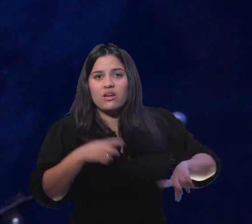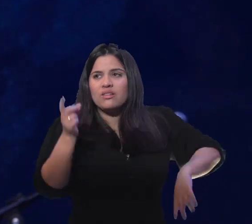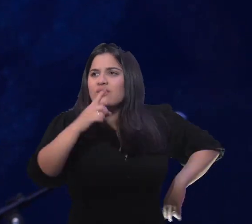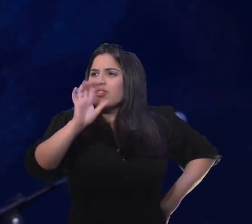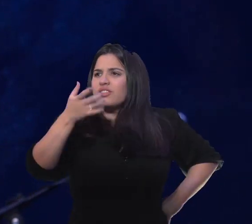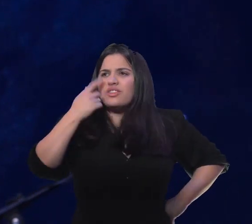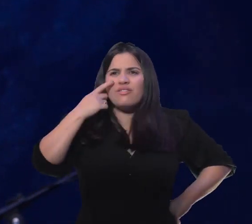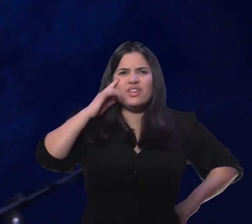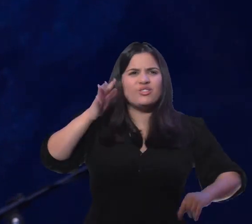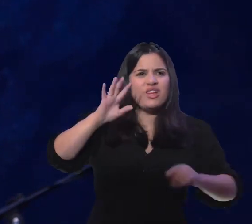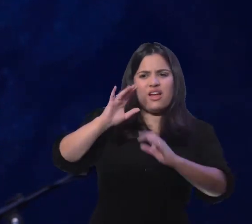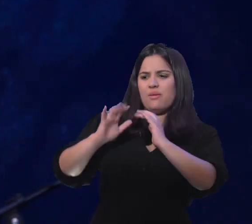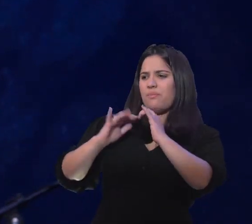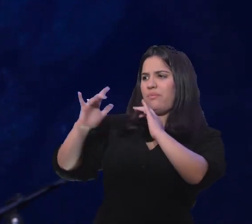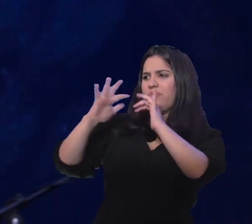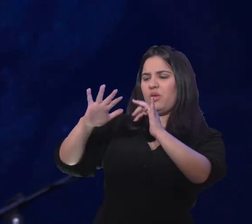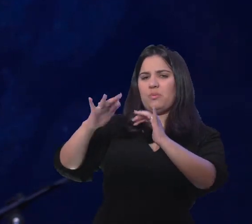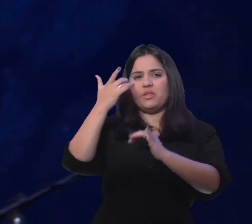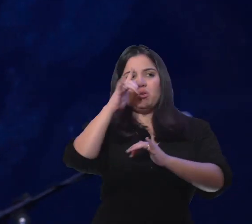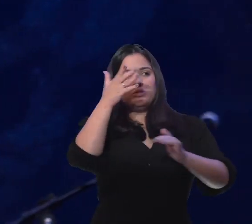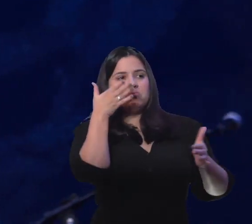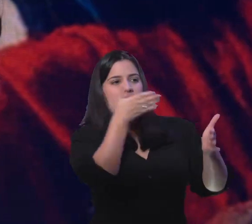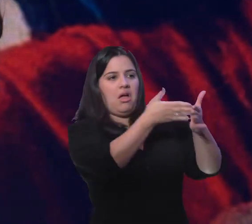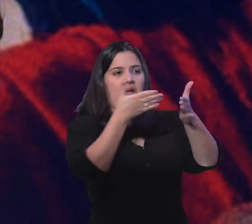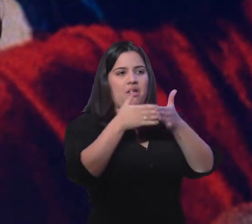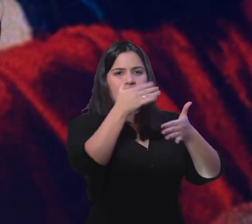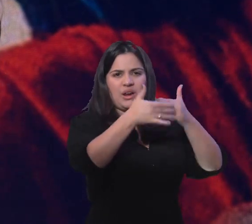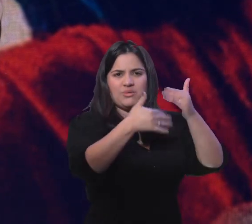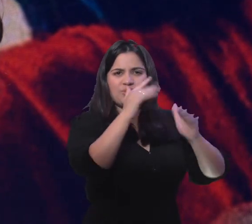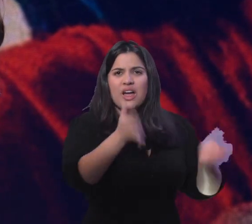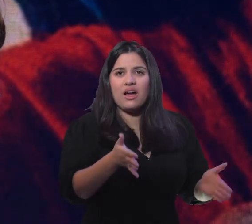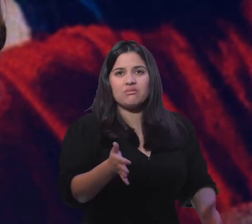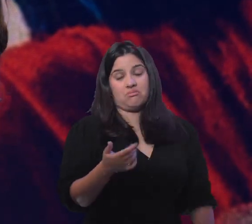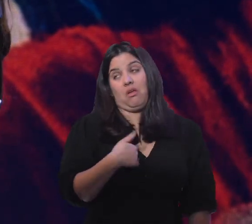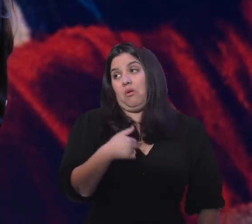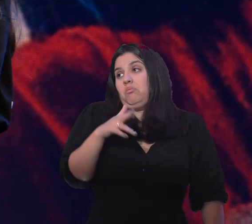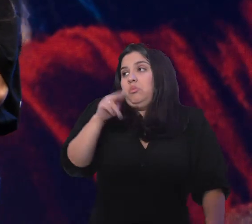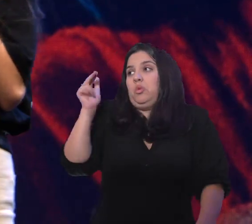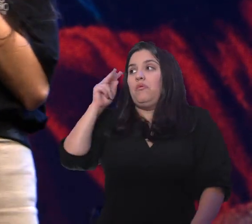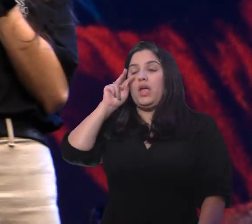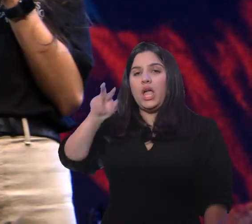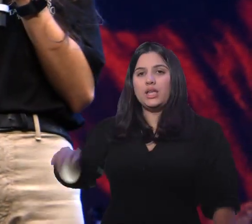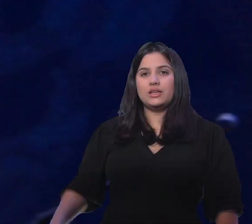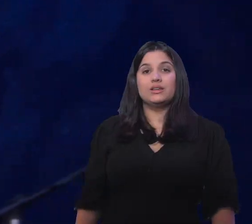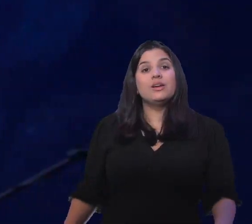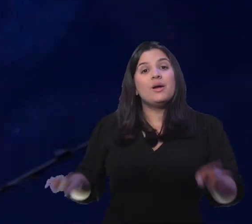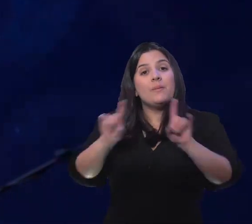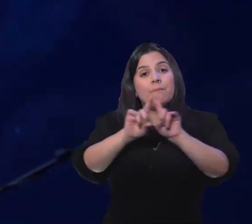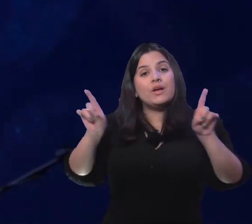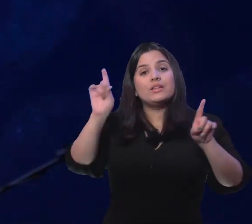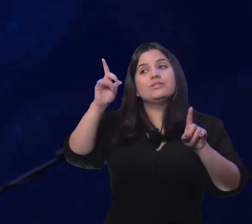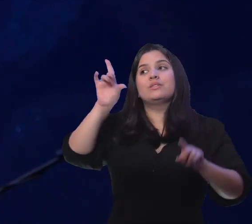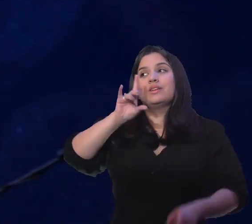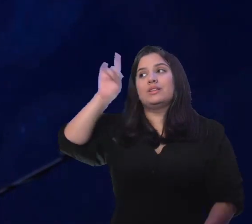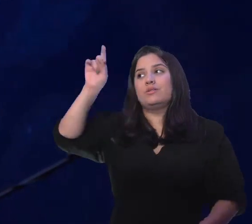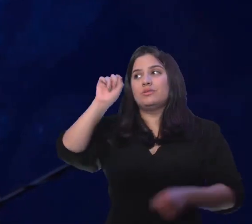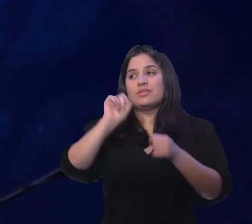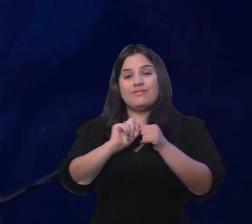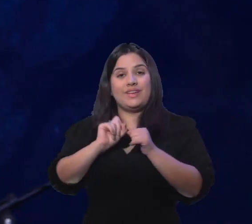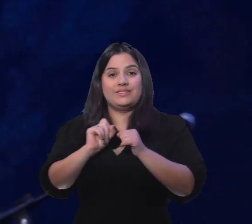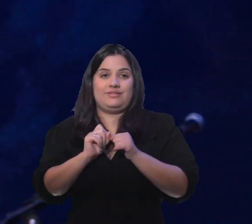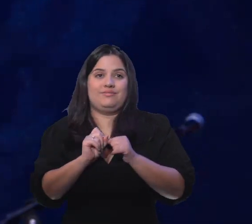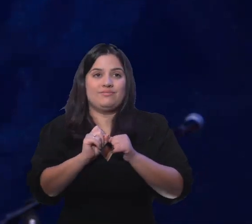trombeta derrubar muro aí? Eu nunca vi. Foi Deus quem fez. E o jeito que Ele faz as coisas vai muito além da